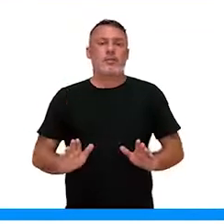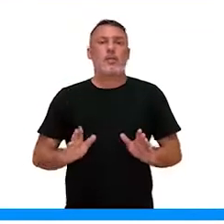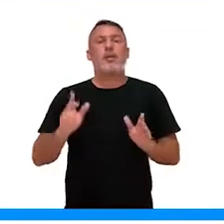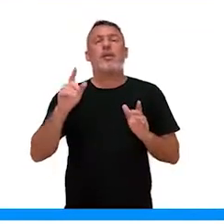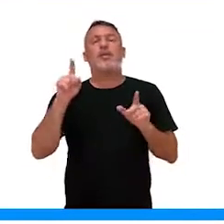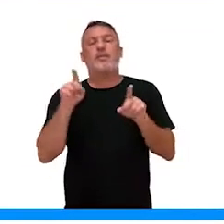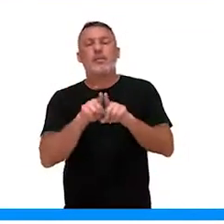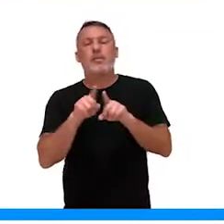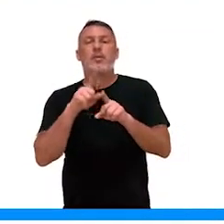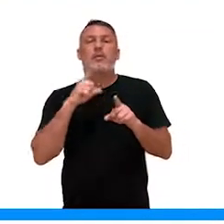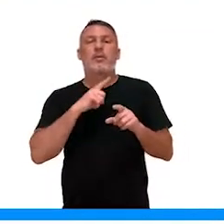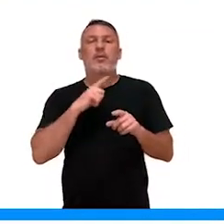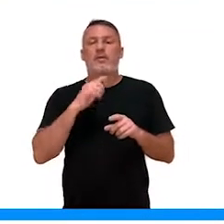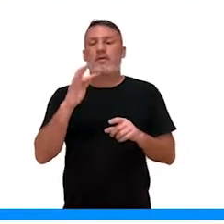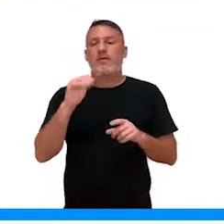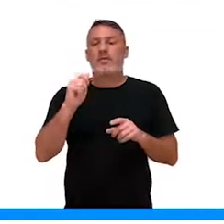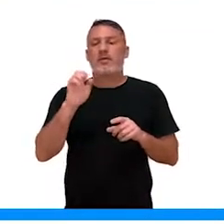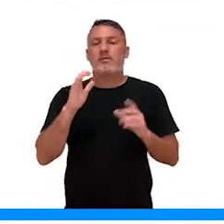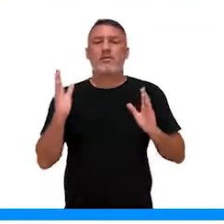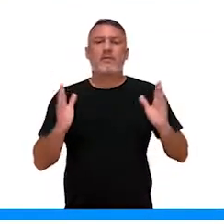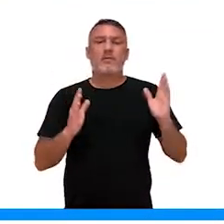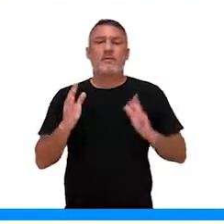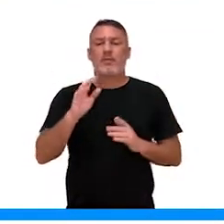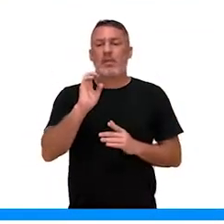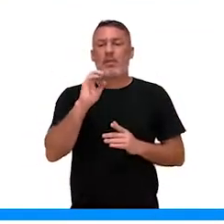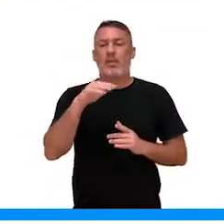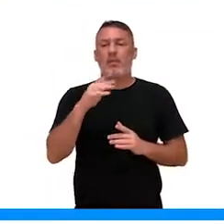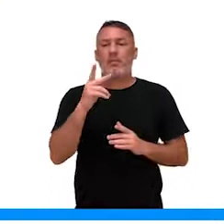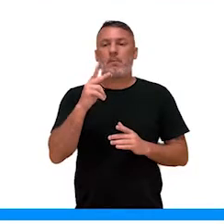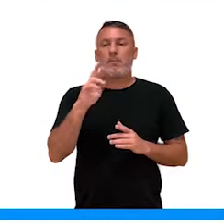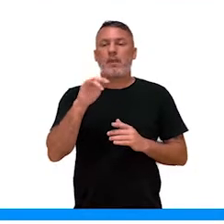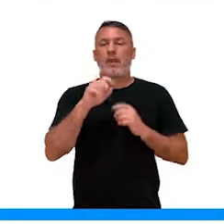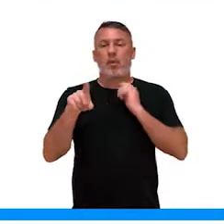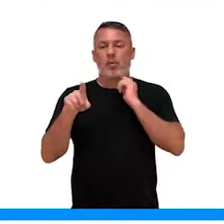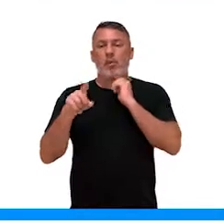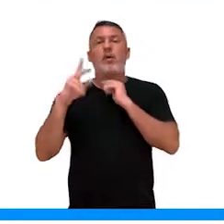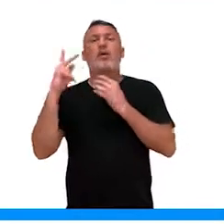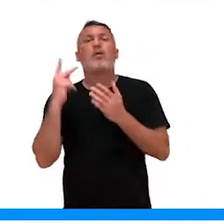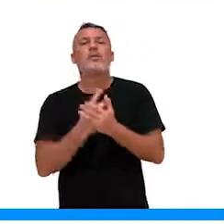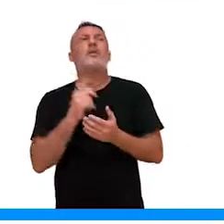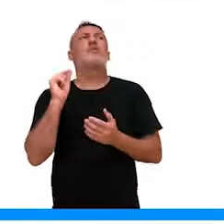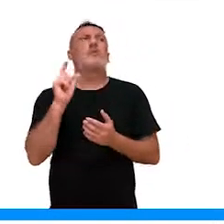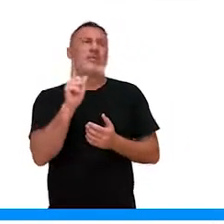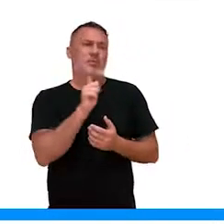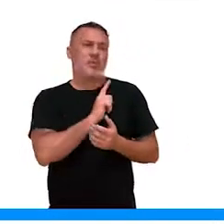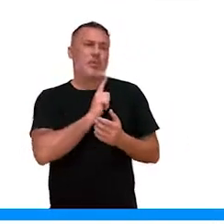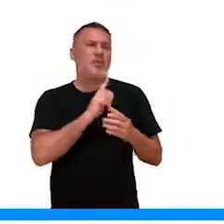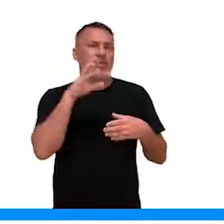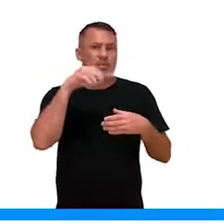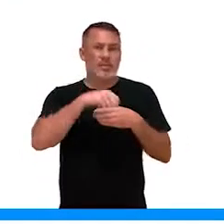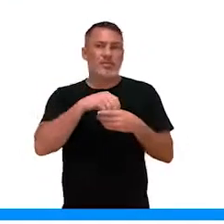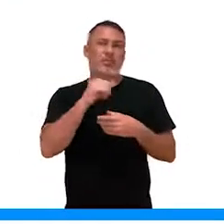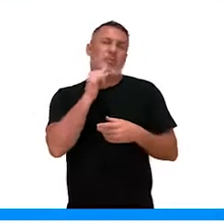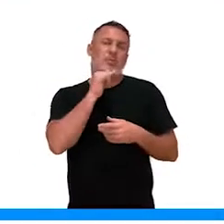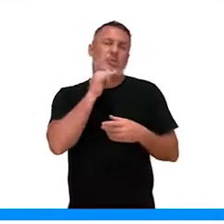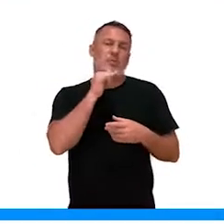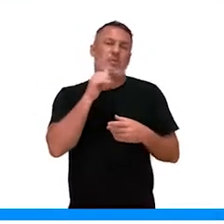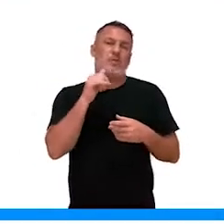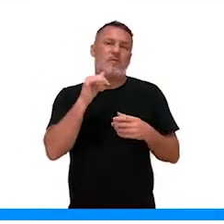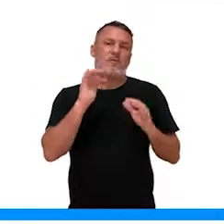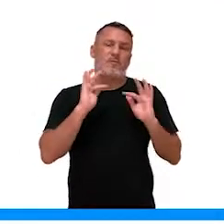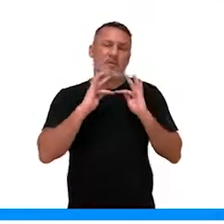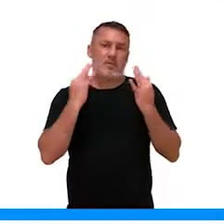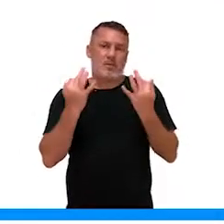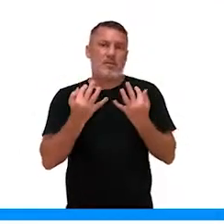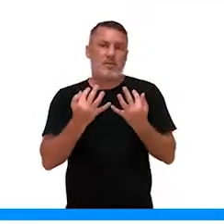antes do nascimento, ainda na fase embrionária. Então, o que acontece? Quando ainda estamos dentro do